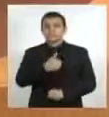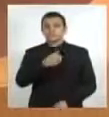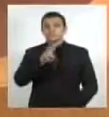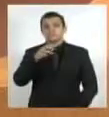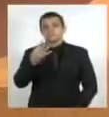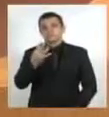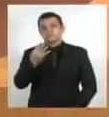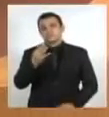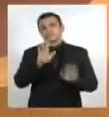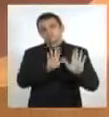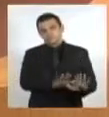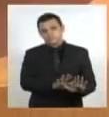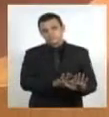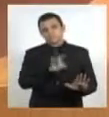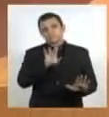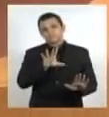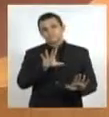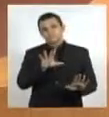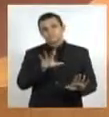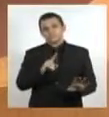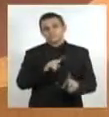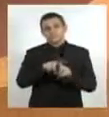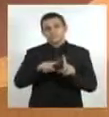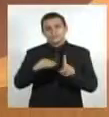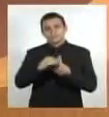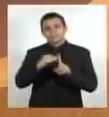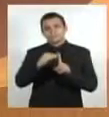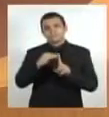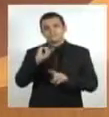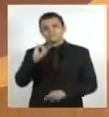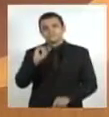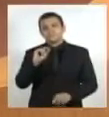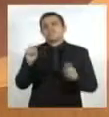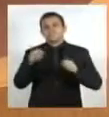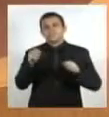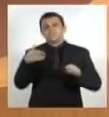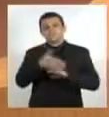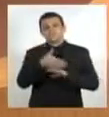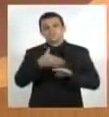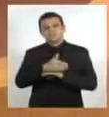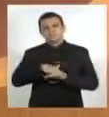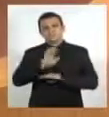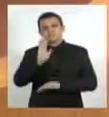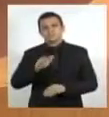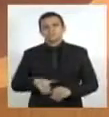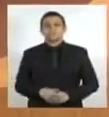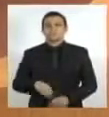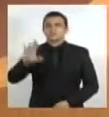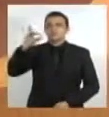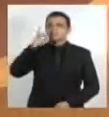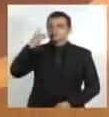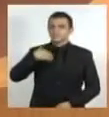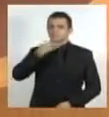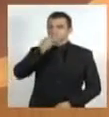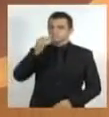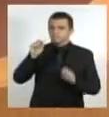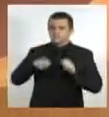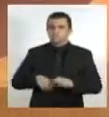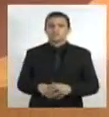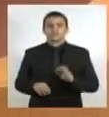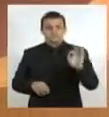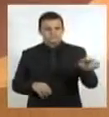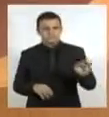essas vagas, ou seja, pouco mais da metade. E aí... Deputado Rafael, quando puder me conceder uma parte. Com certeza, deputado.